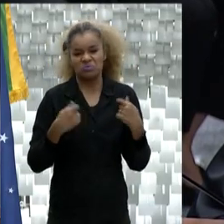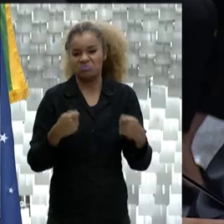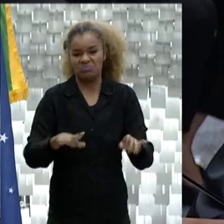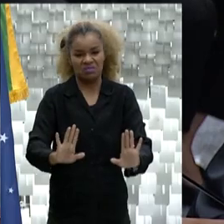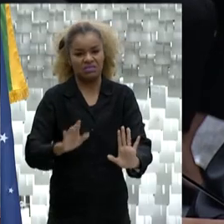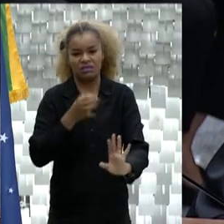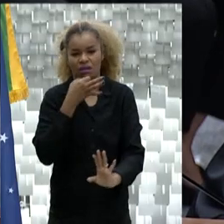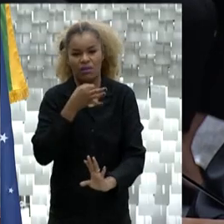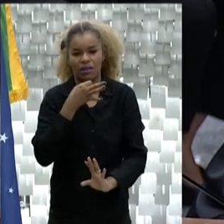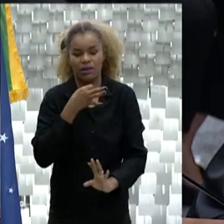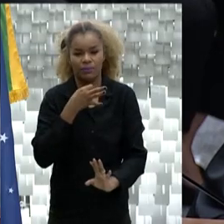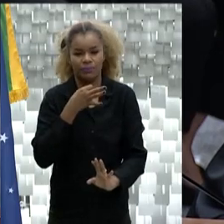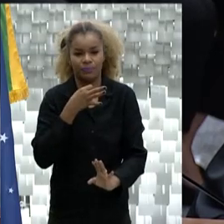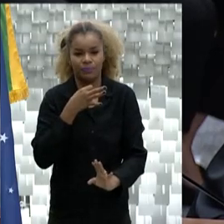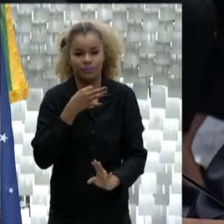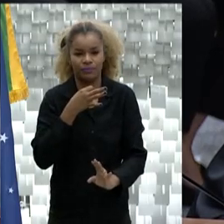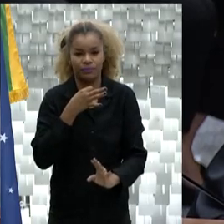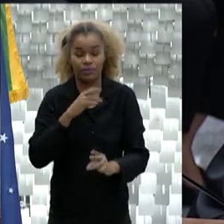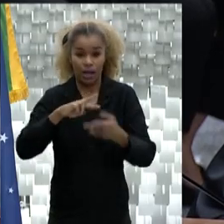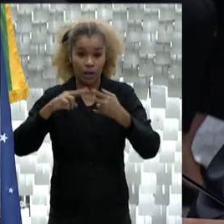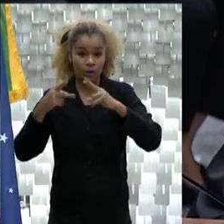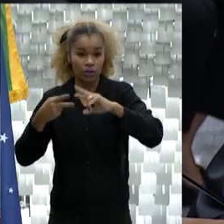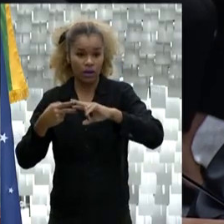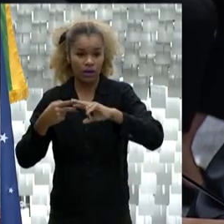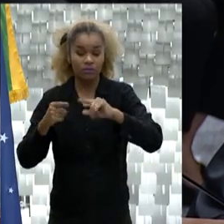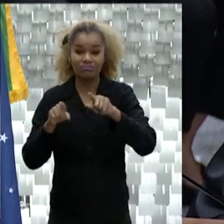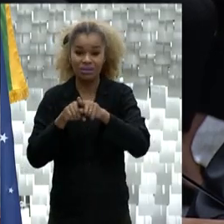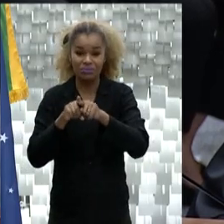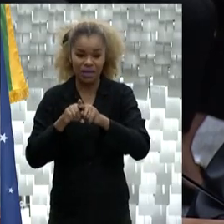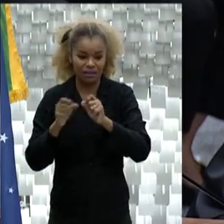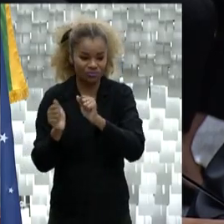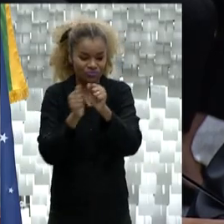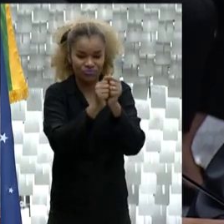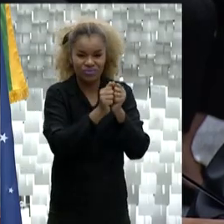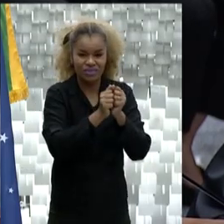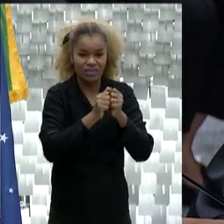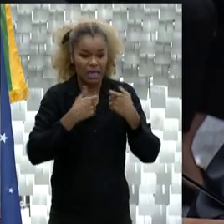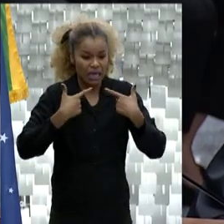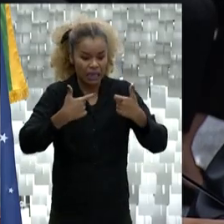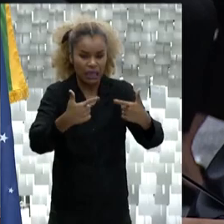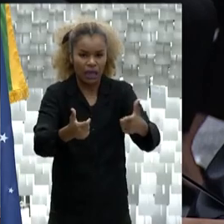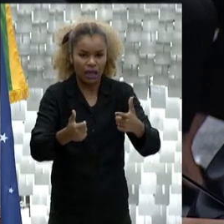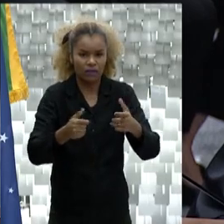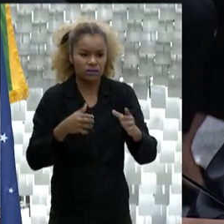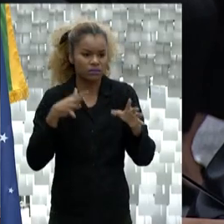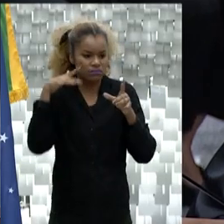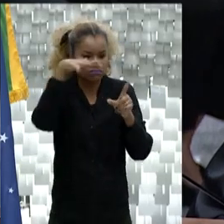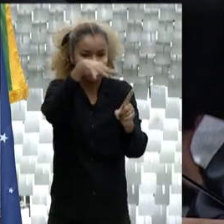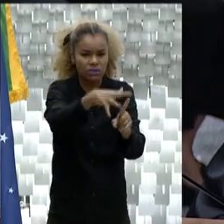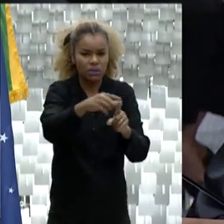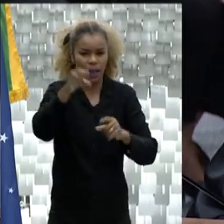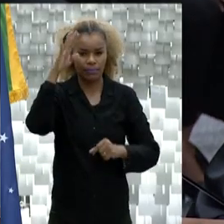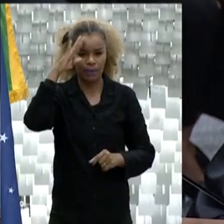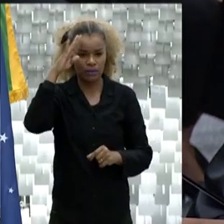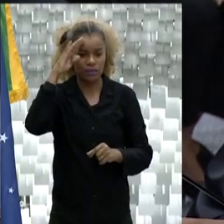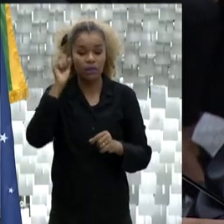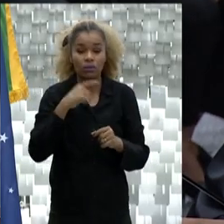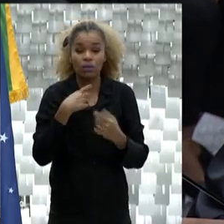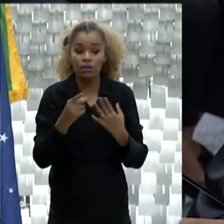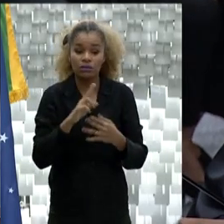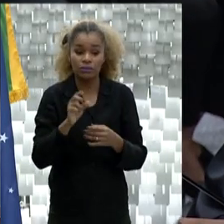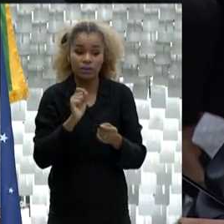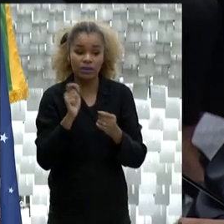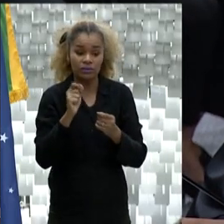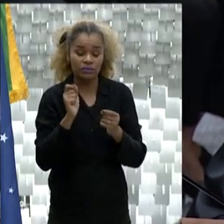Em contrapartida, guerras e ocupações militares têm sido alternativas adotadas para conter